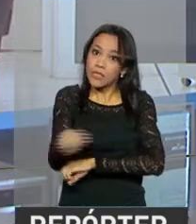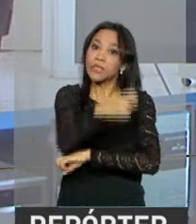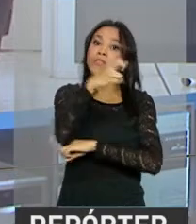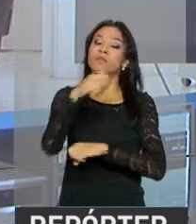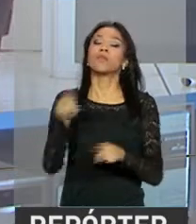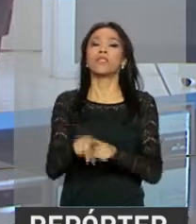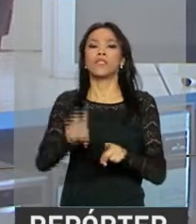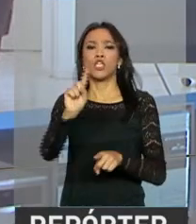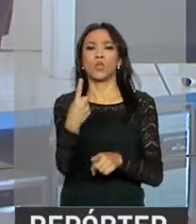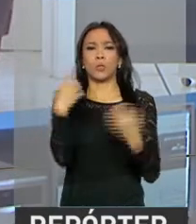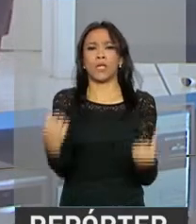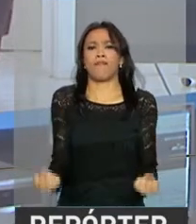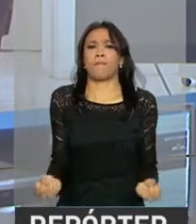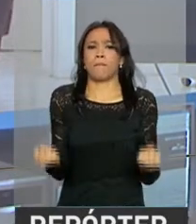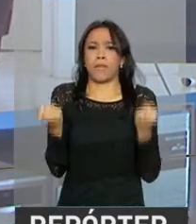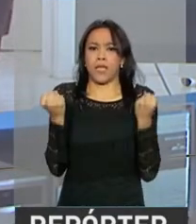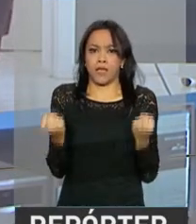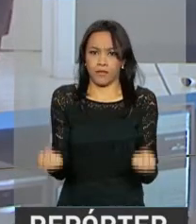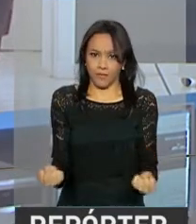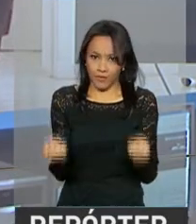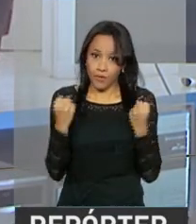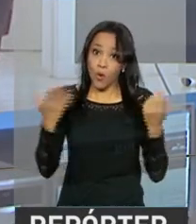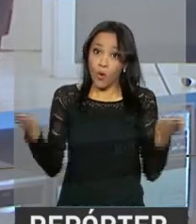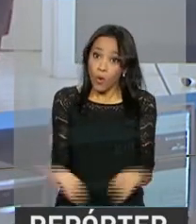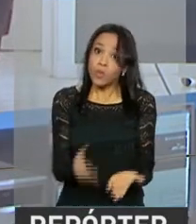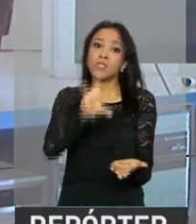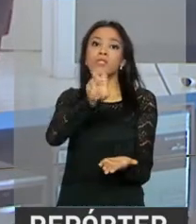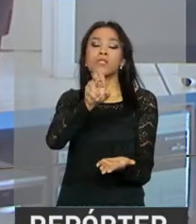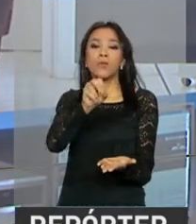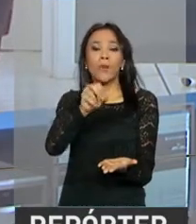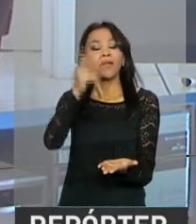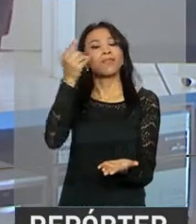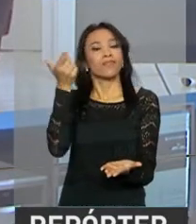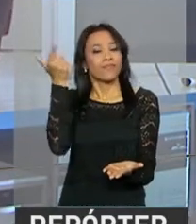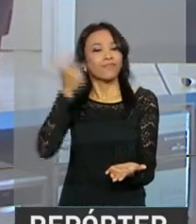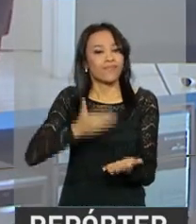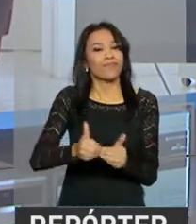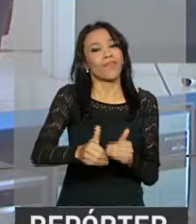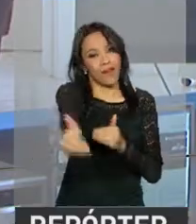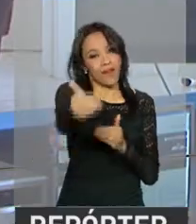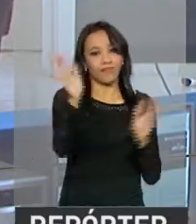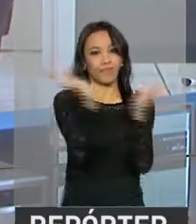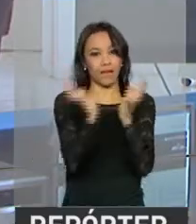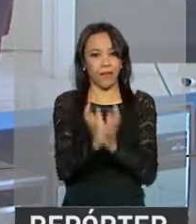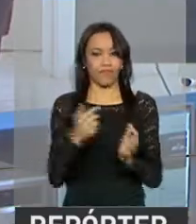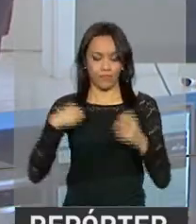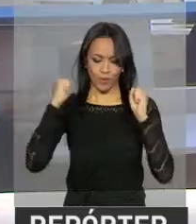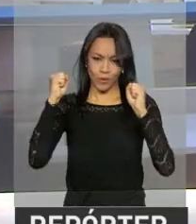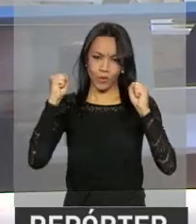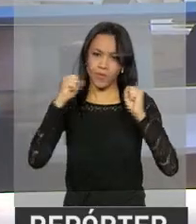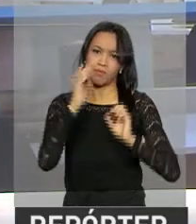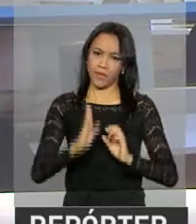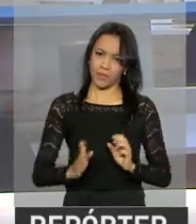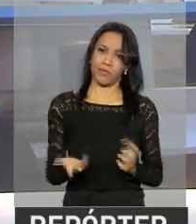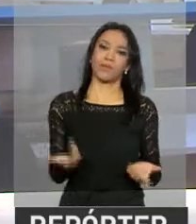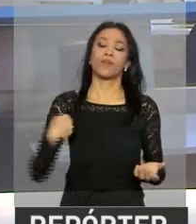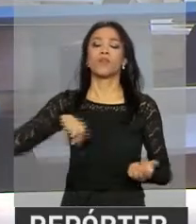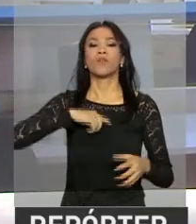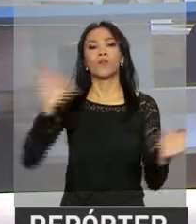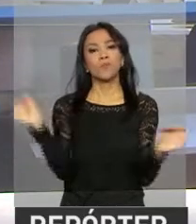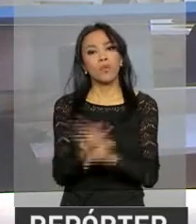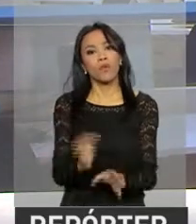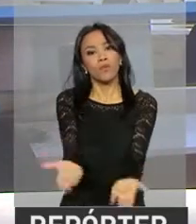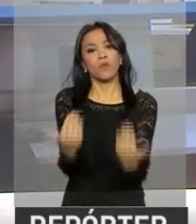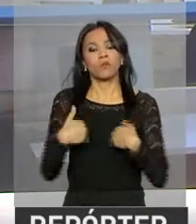no levantamento de peso hoje mais 50 provas vão ter definição de medalhas vamos torcer pelo Brasil e nós ficamos por aqui